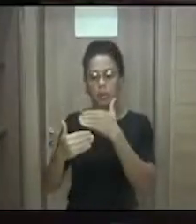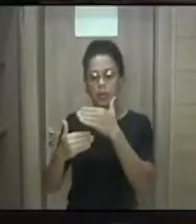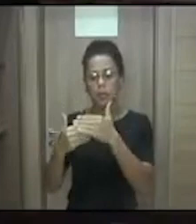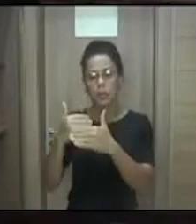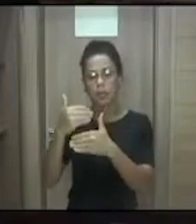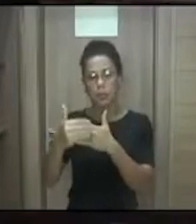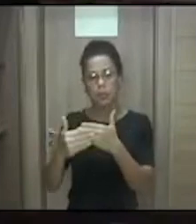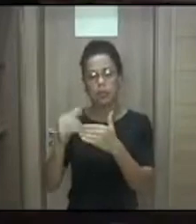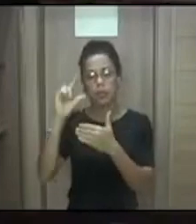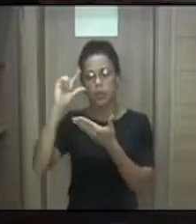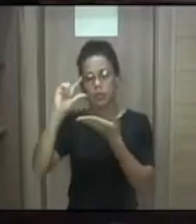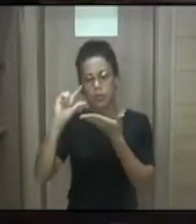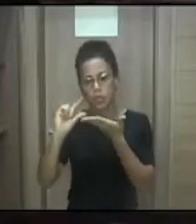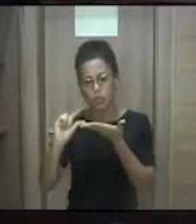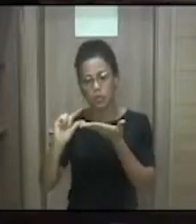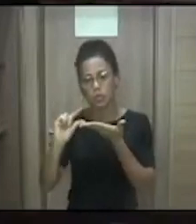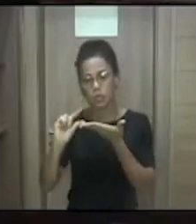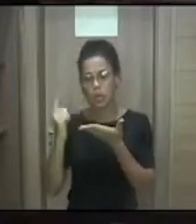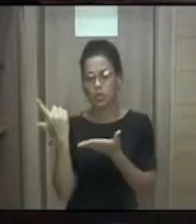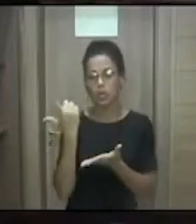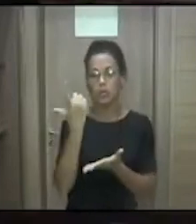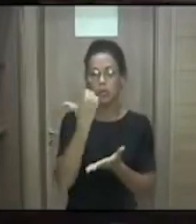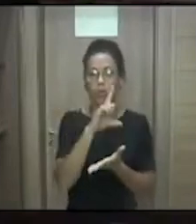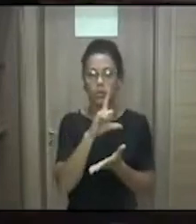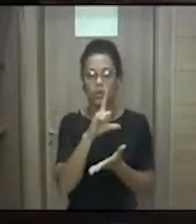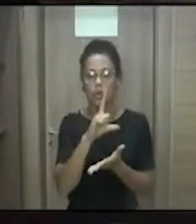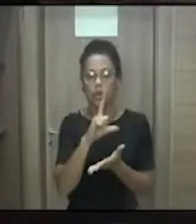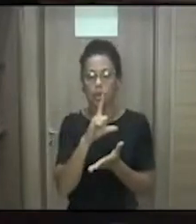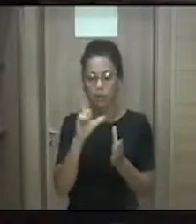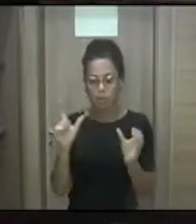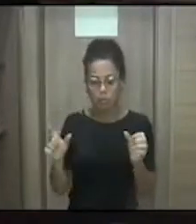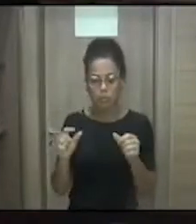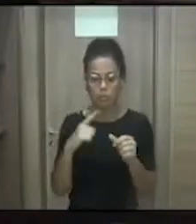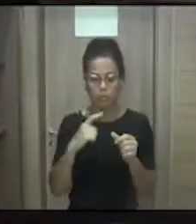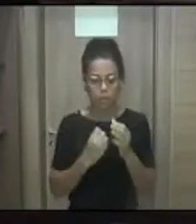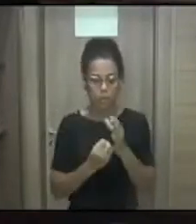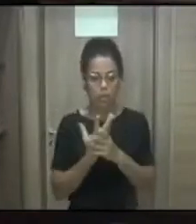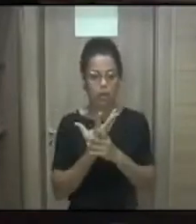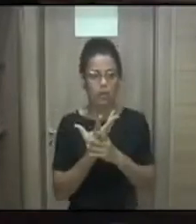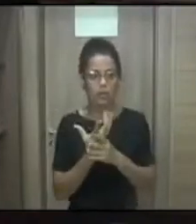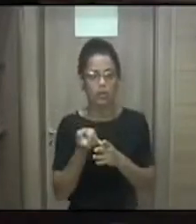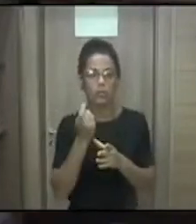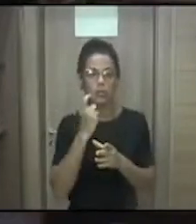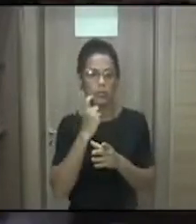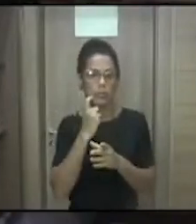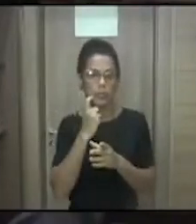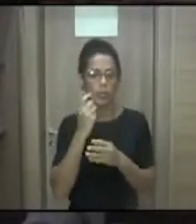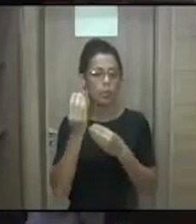gente diminuir ou a gente conseguir otimizar essa questão de criação de próteses?